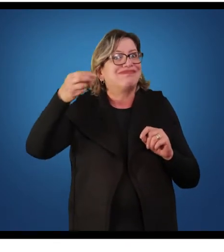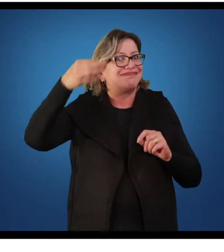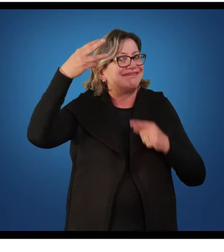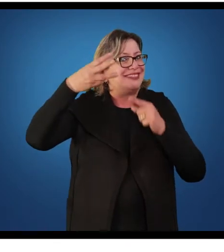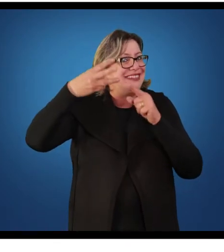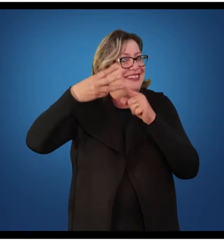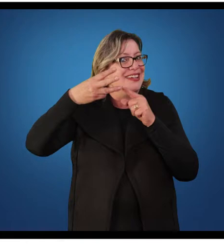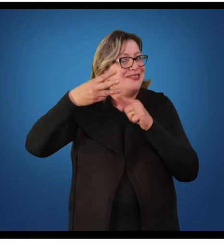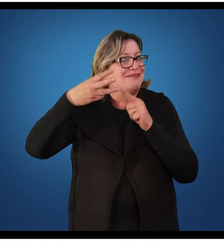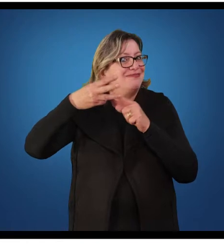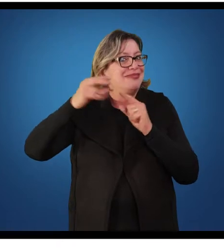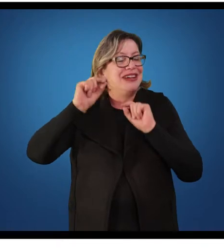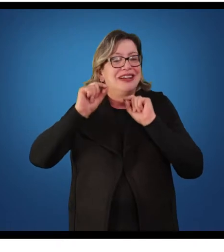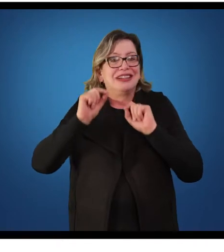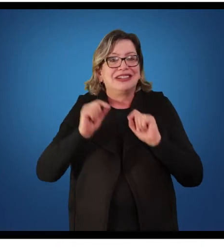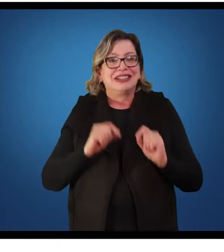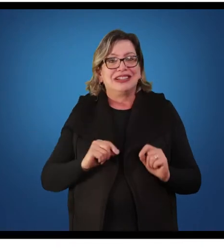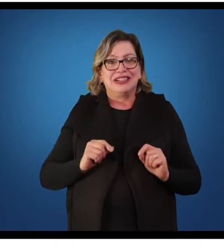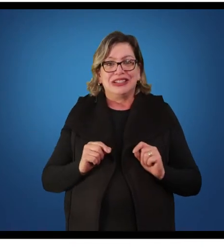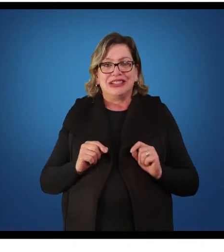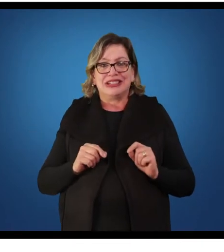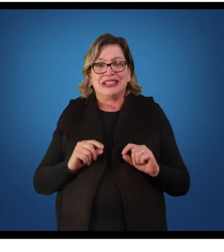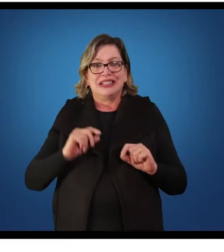fundamento, que é a